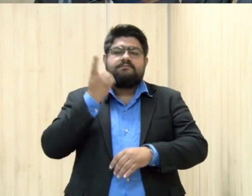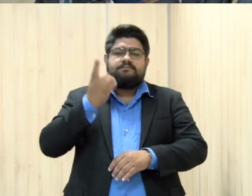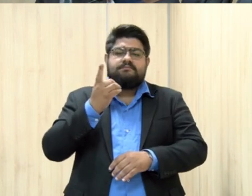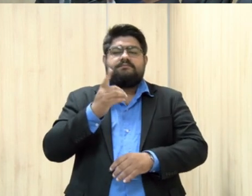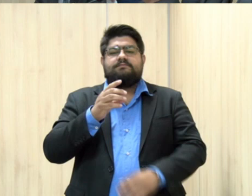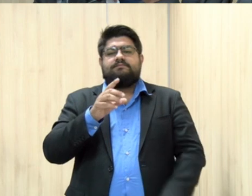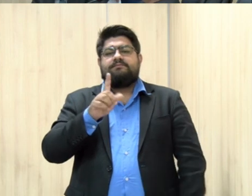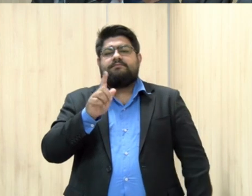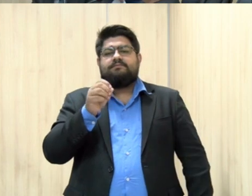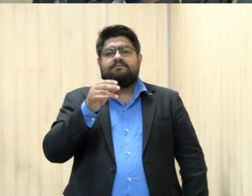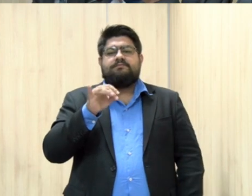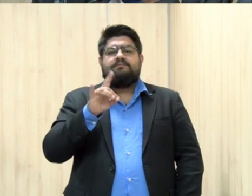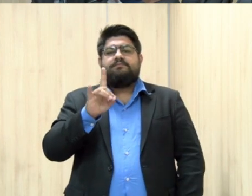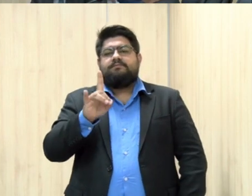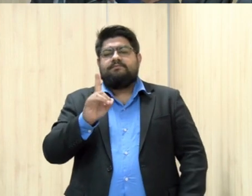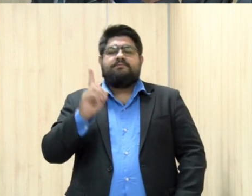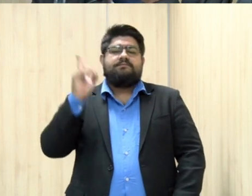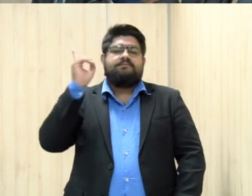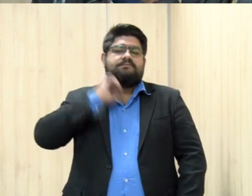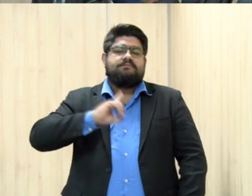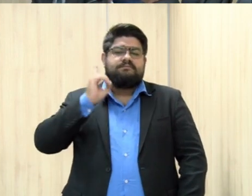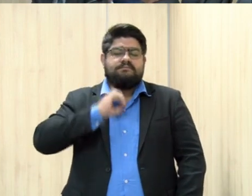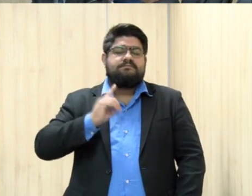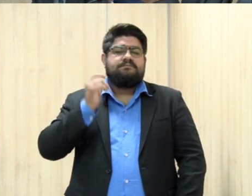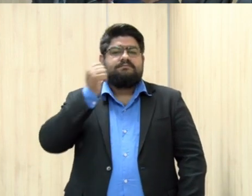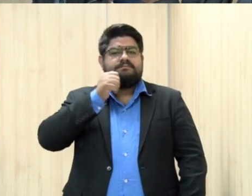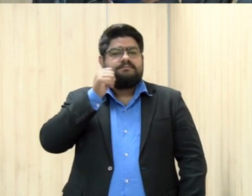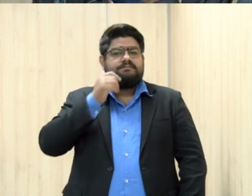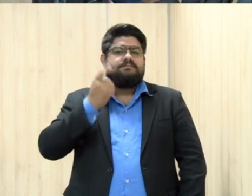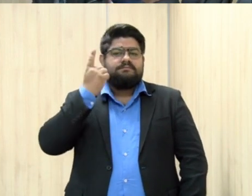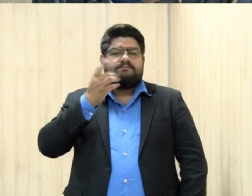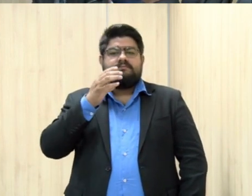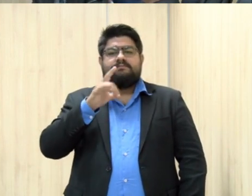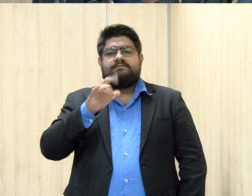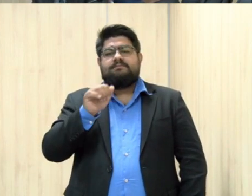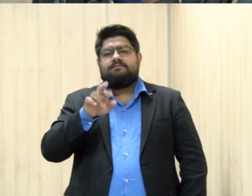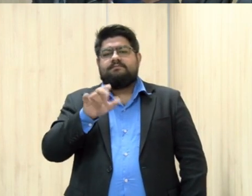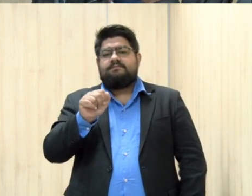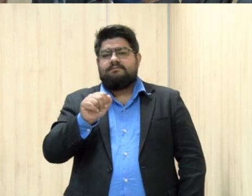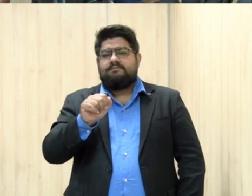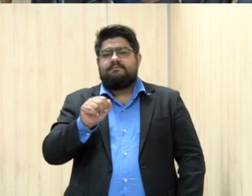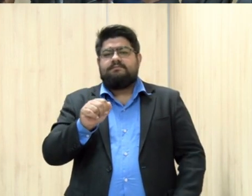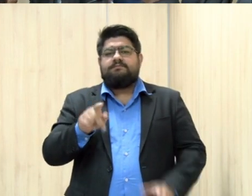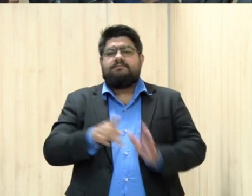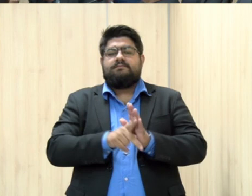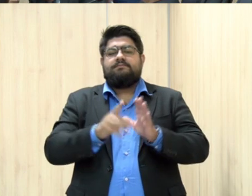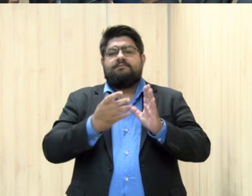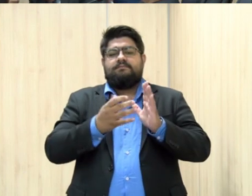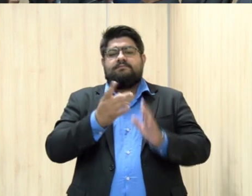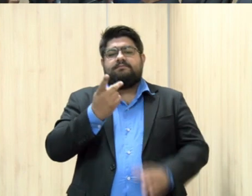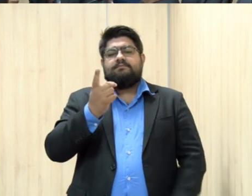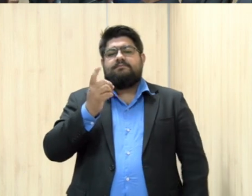Gomide no estado de Minas a deputada Clara marra do PSB